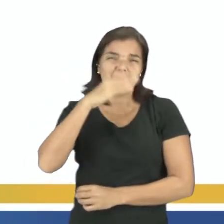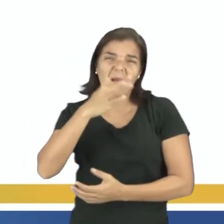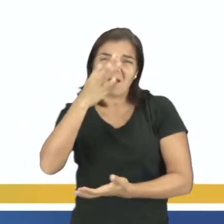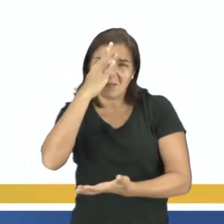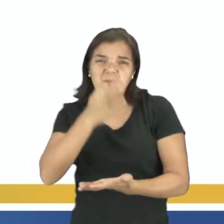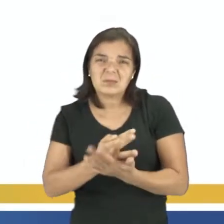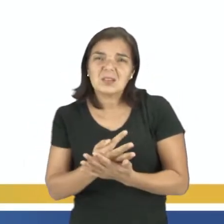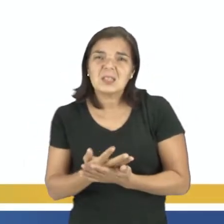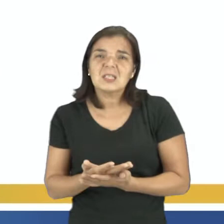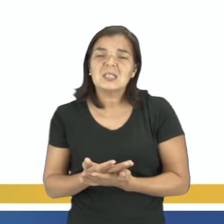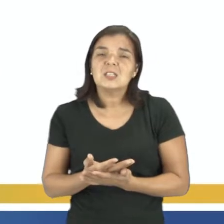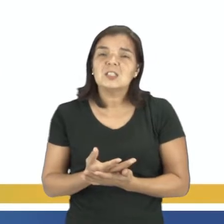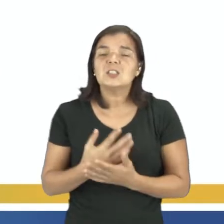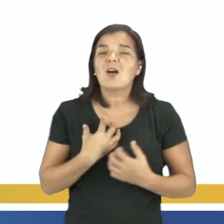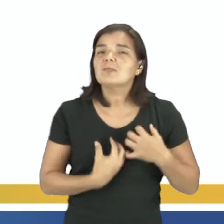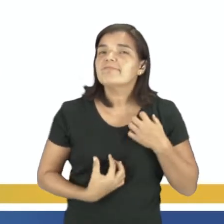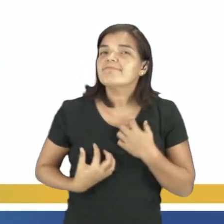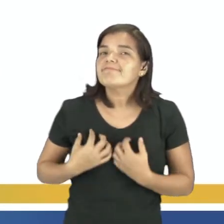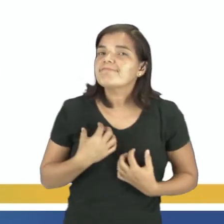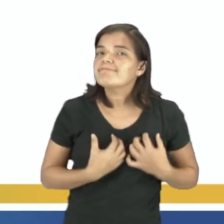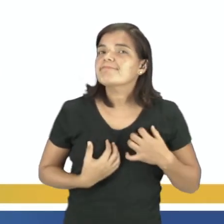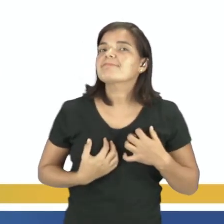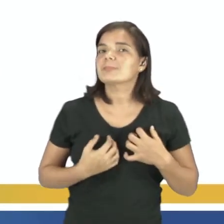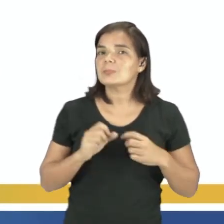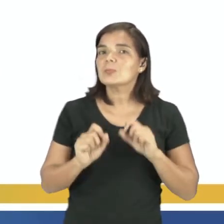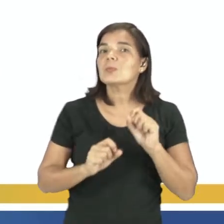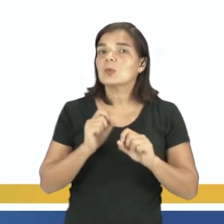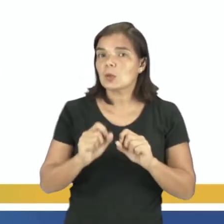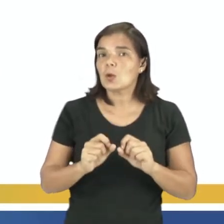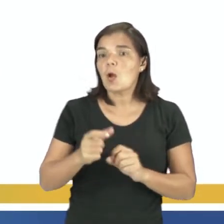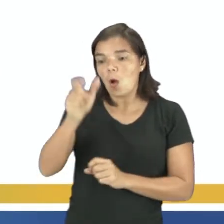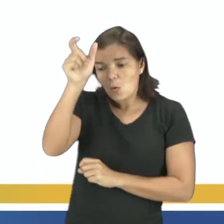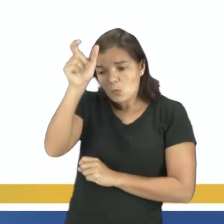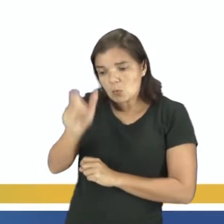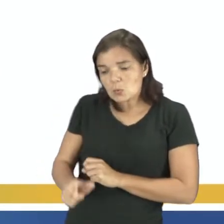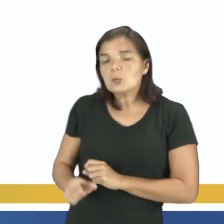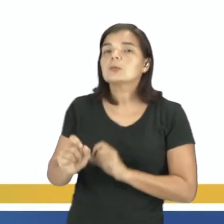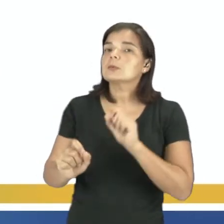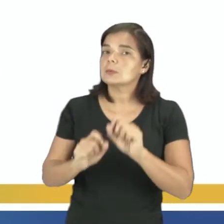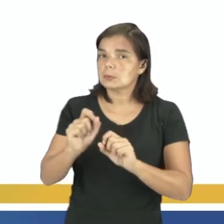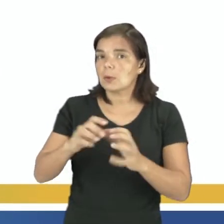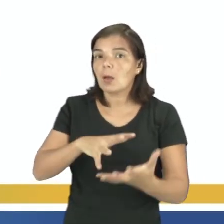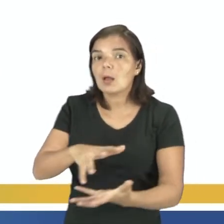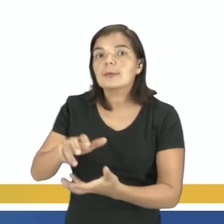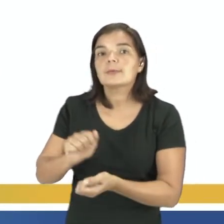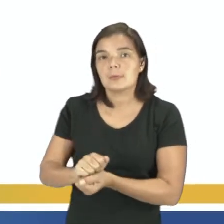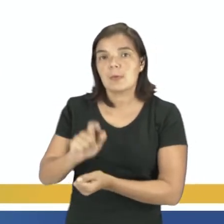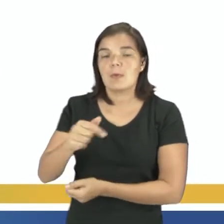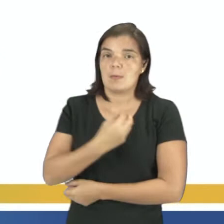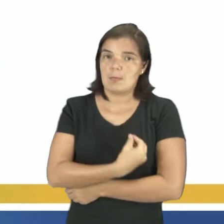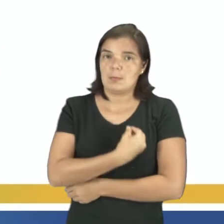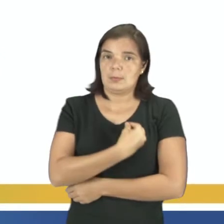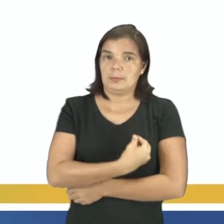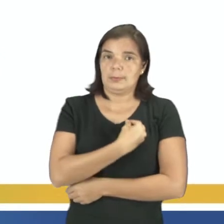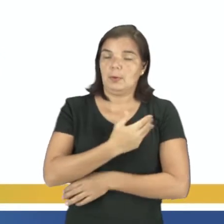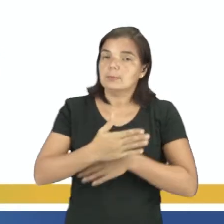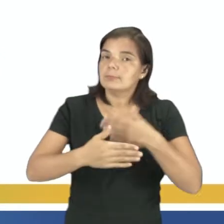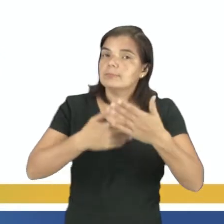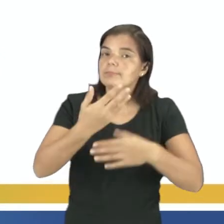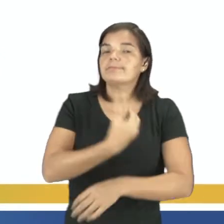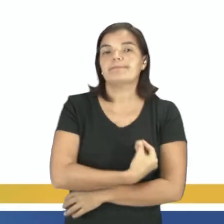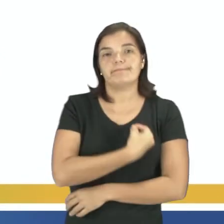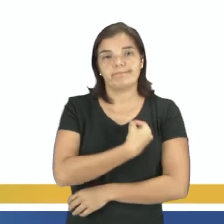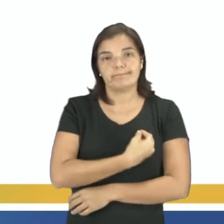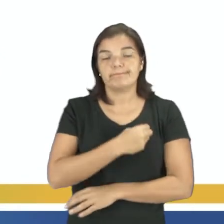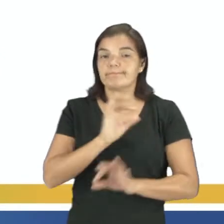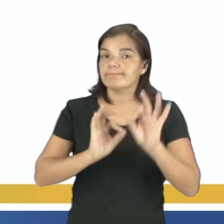Então, nós temos a angústia de... o ser humano está lançado na Terra, ele existe. E a partir da sua existência,